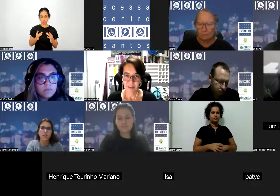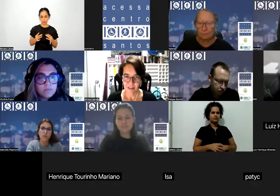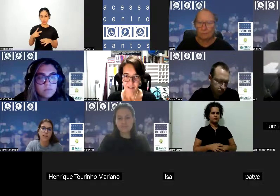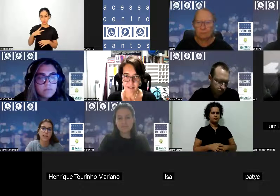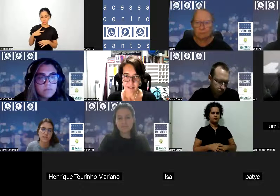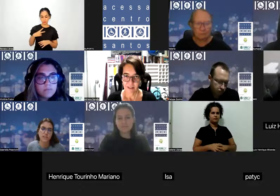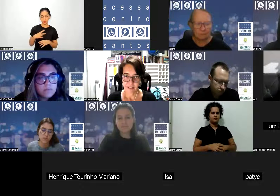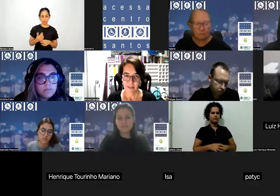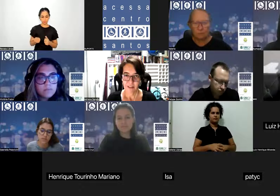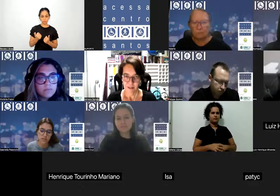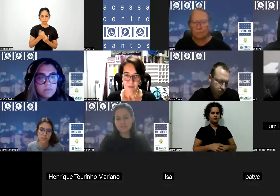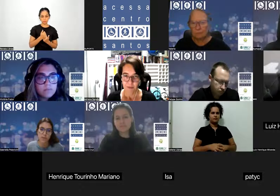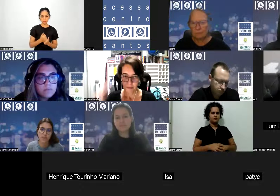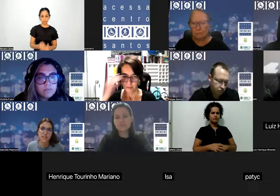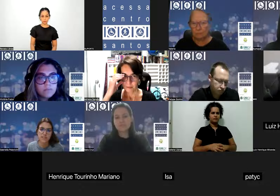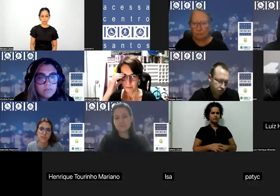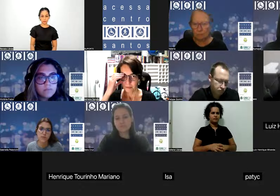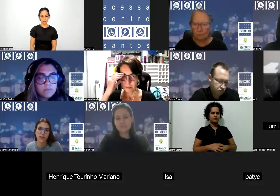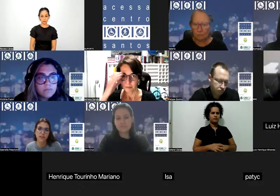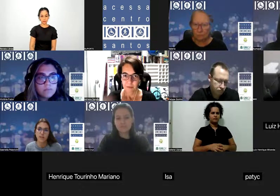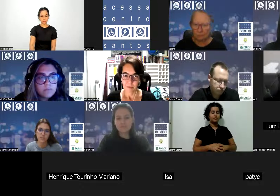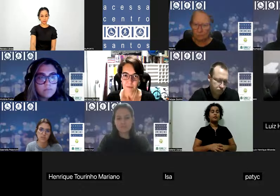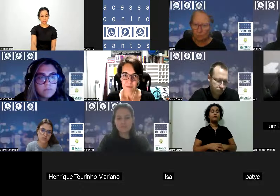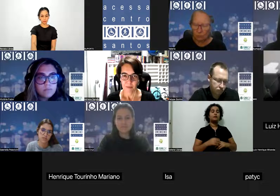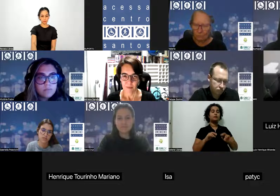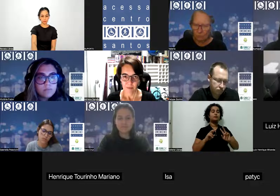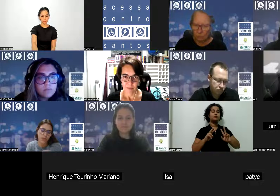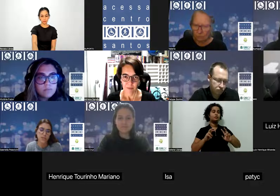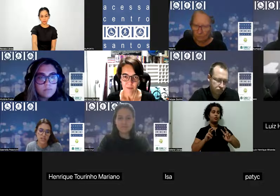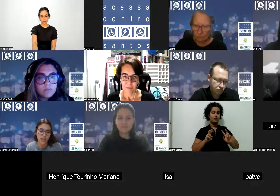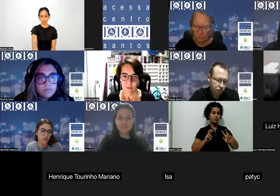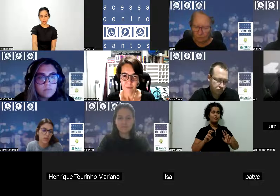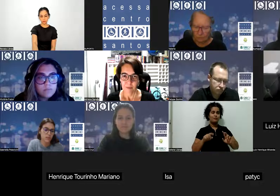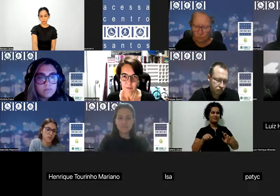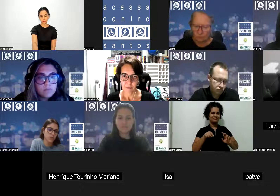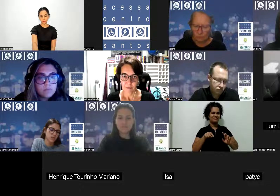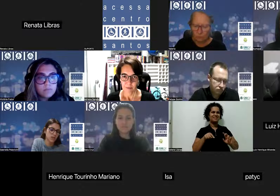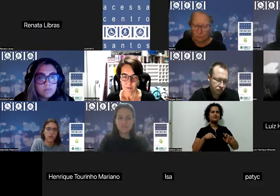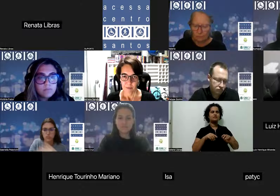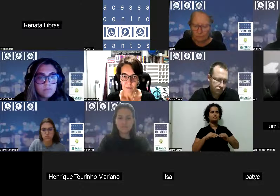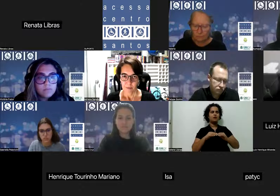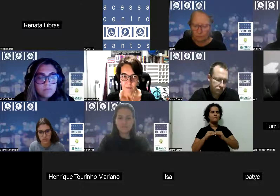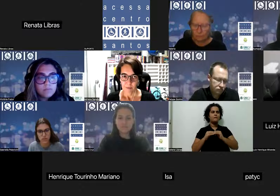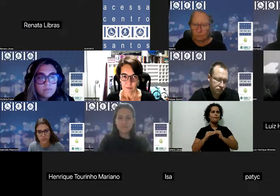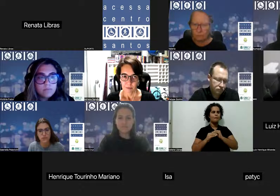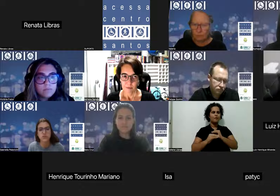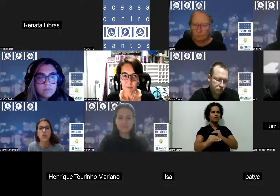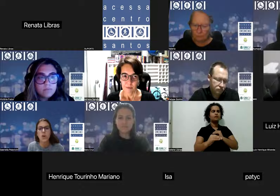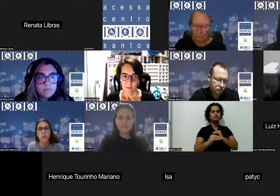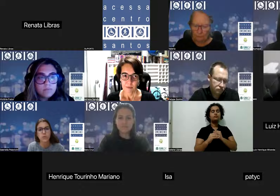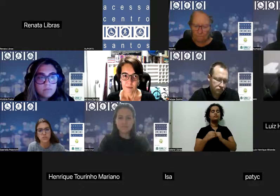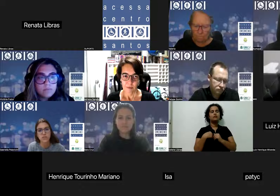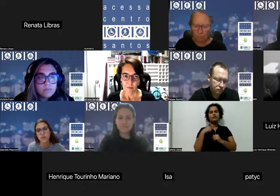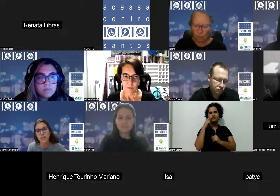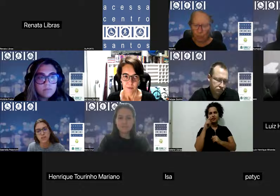Assim como a questão da pavimentação, que de forma geral, né, os projetos que eu tenho visto,